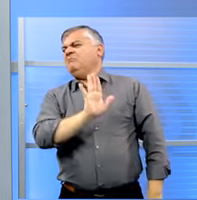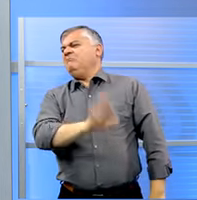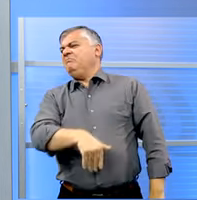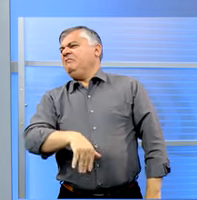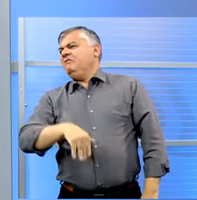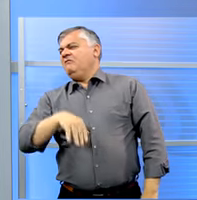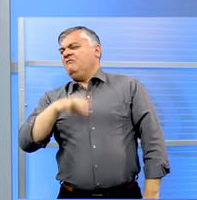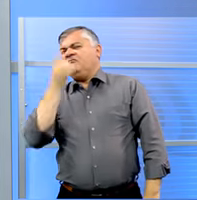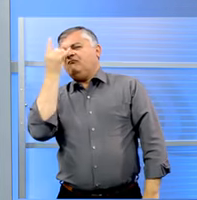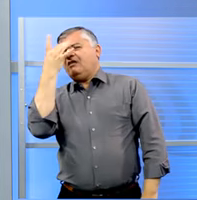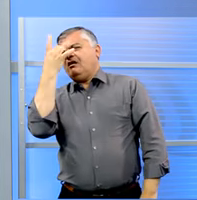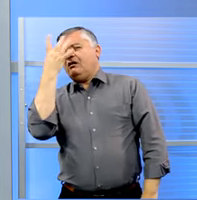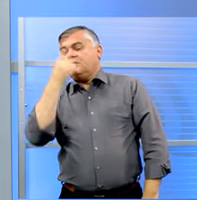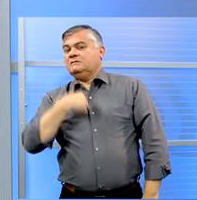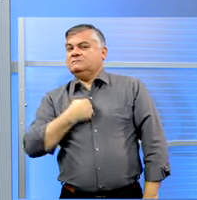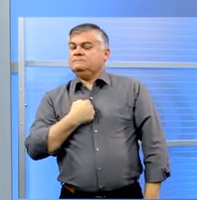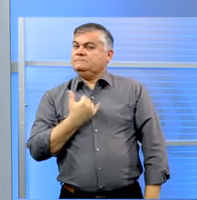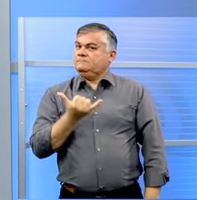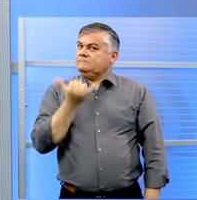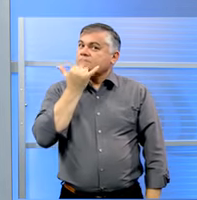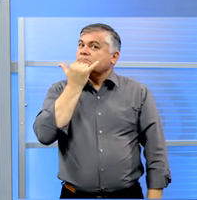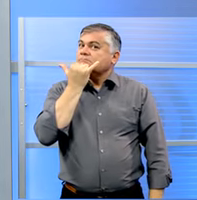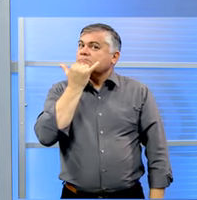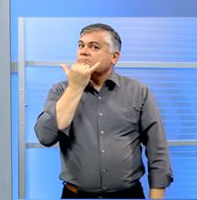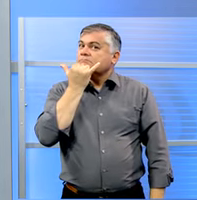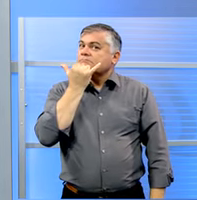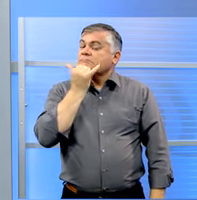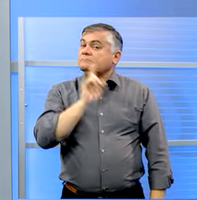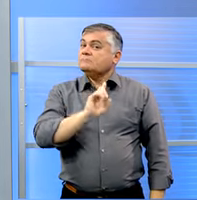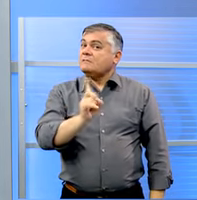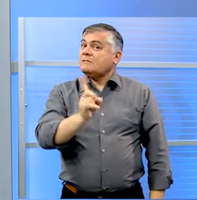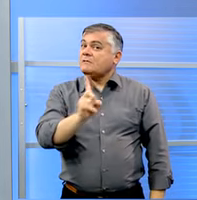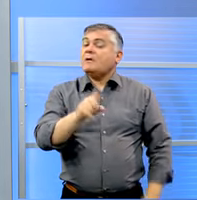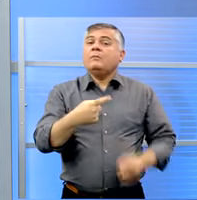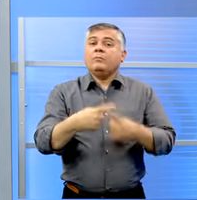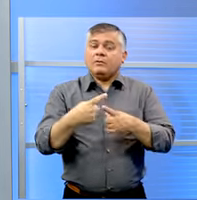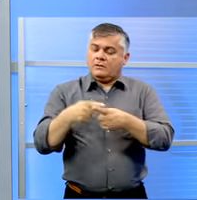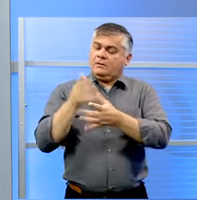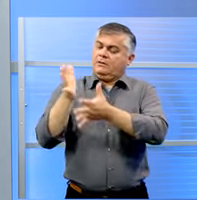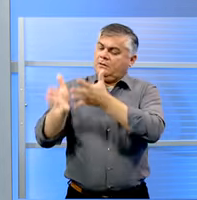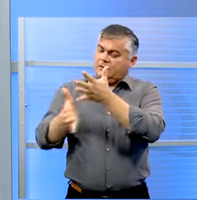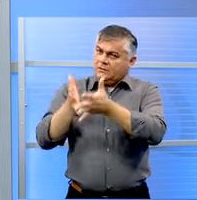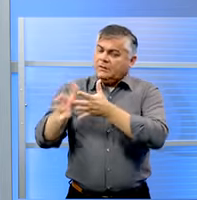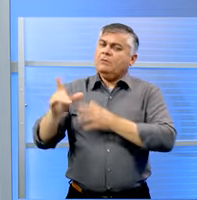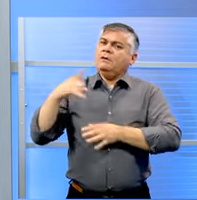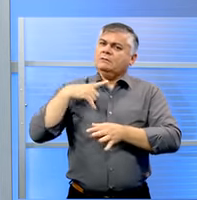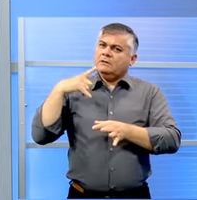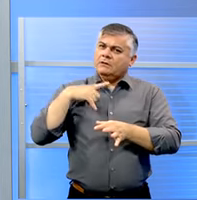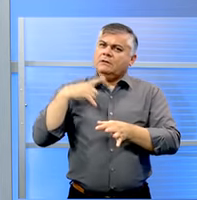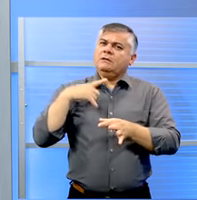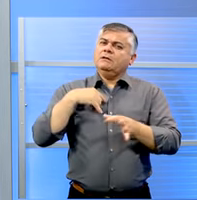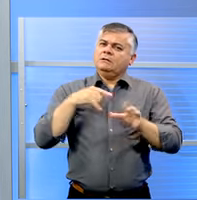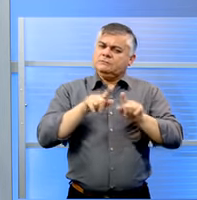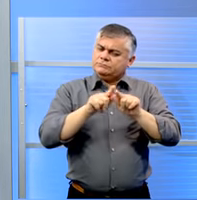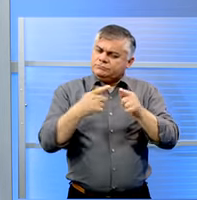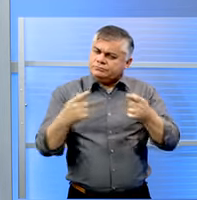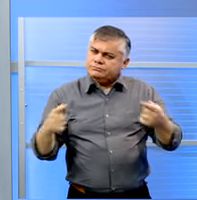venho questionando isso que se diz. Principalmente porque, sendo língua, ela tem uma estrutura que precisa